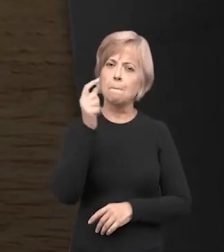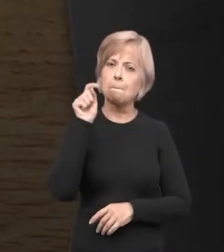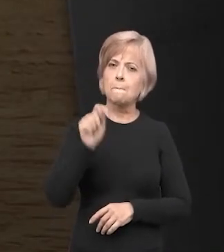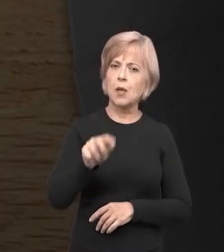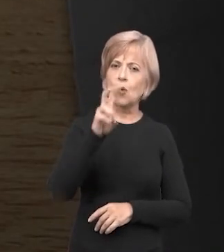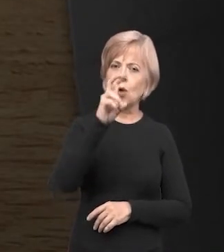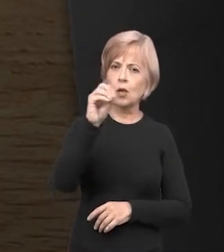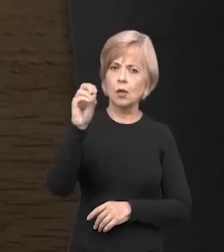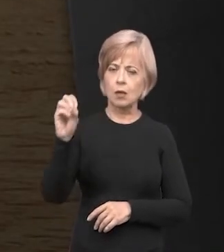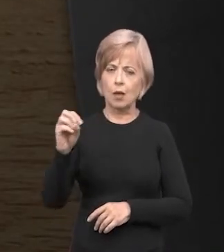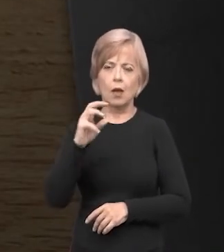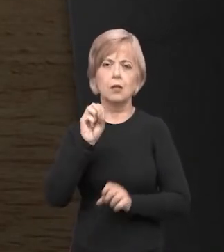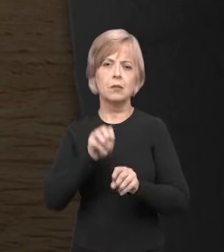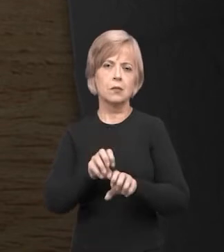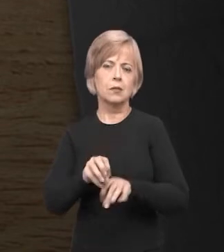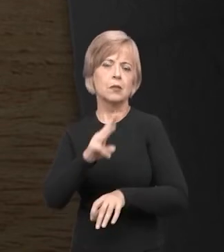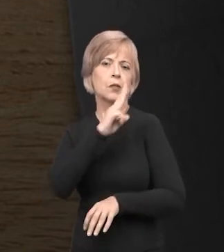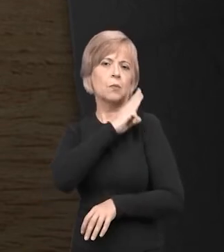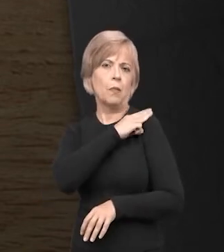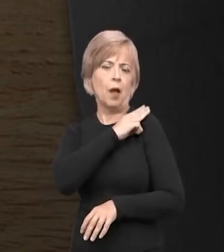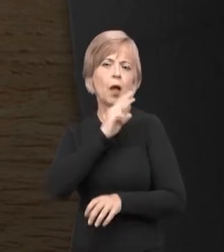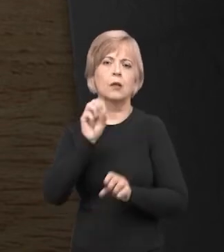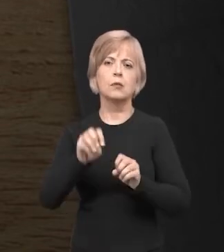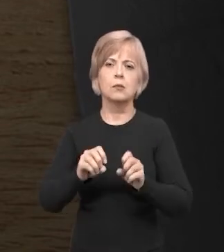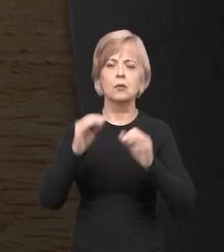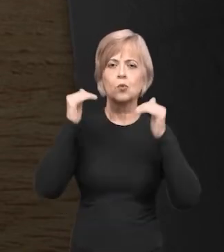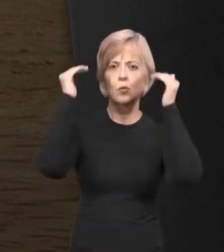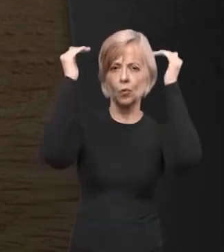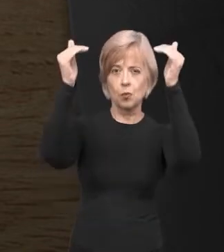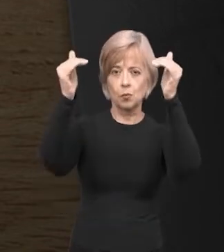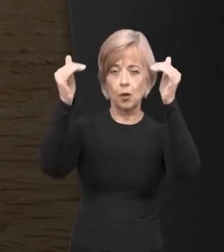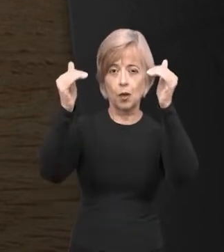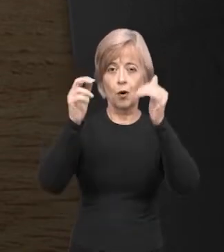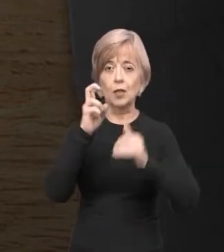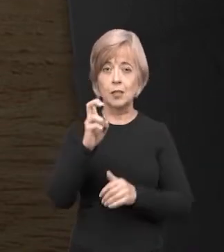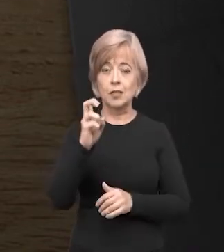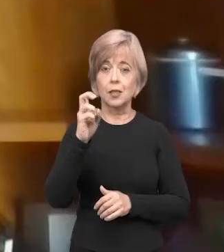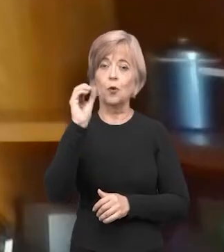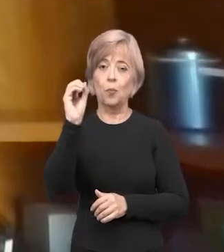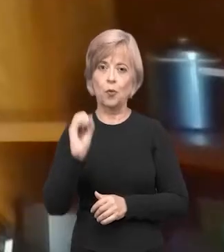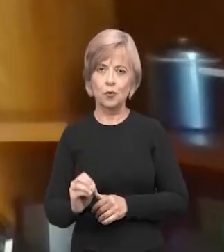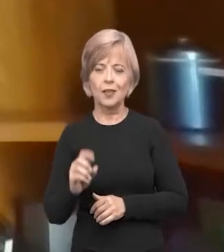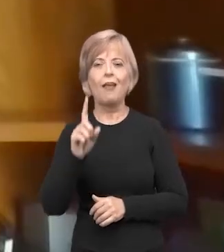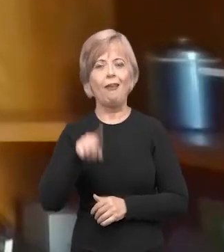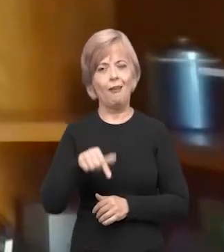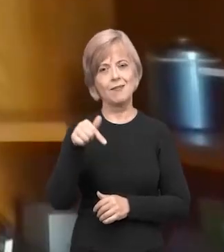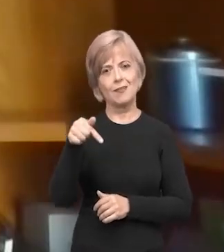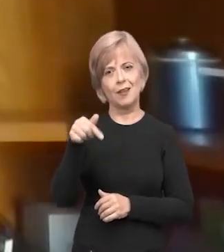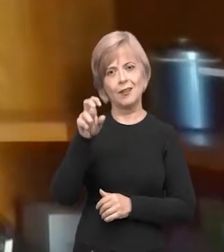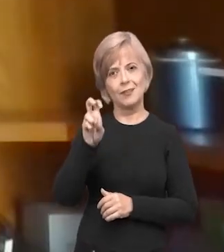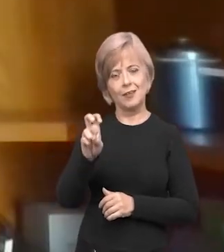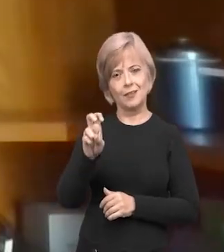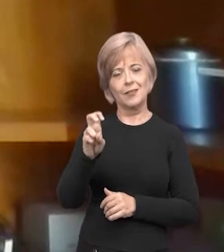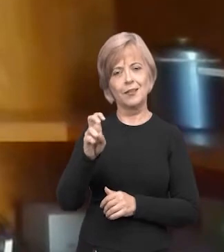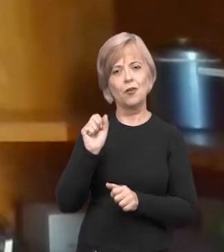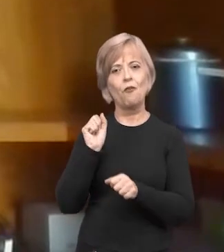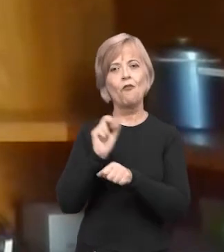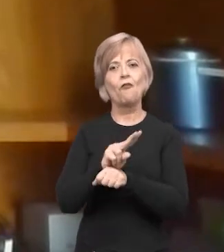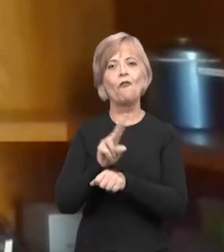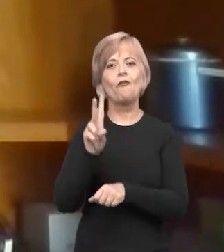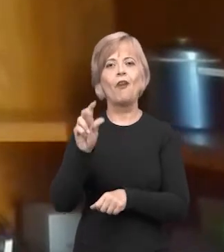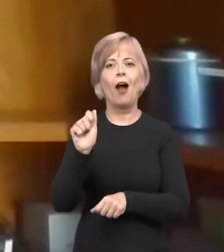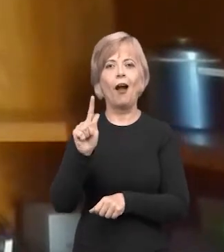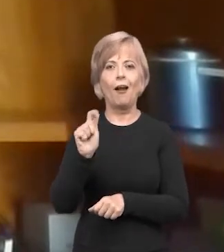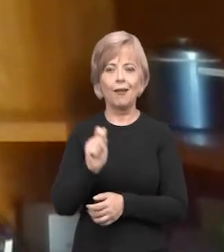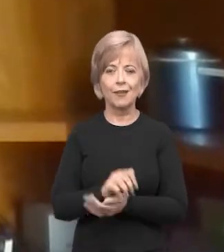no total de ensino médio e ensino superior. Então, os 5% das vagas significam 75 vagas. E para a inclusão